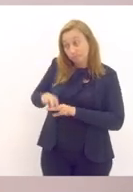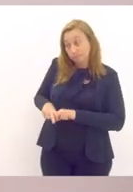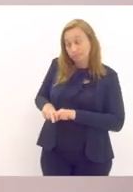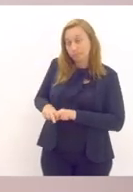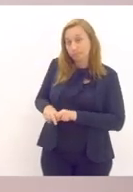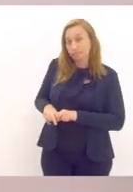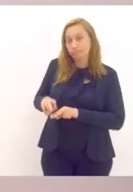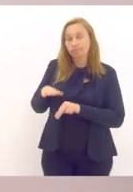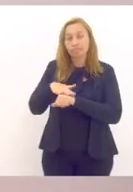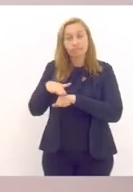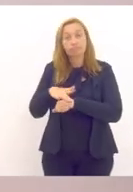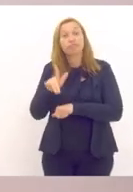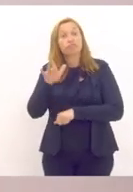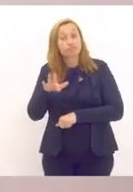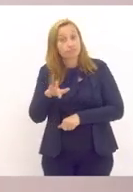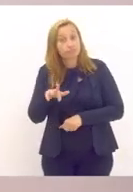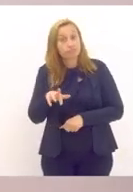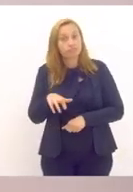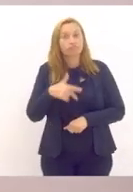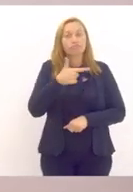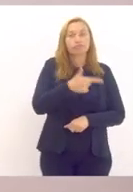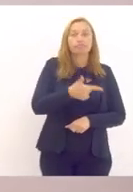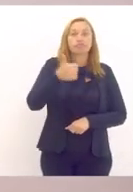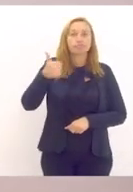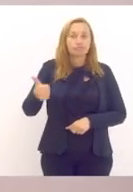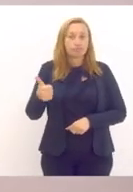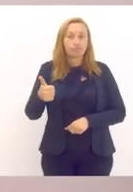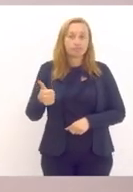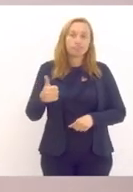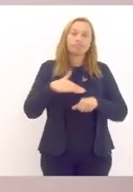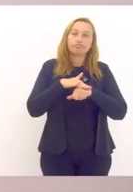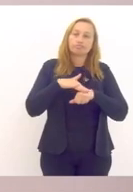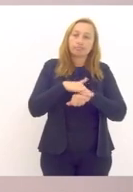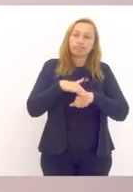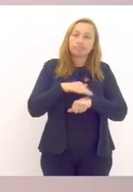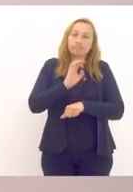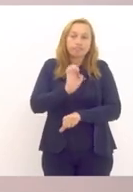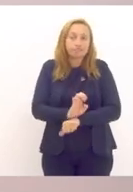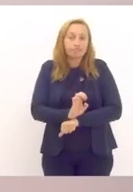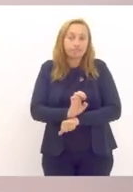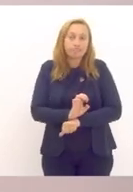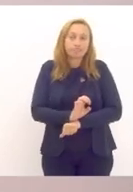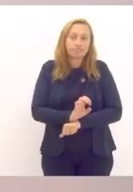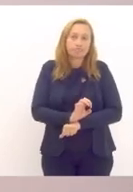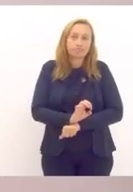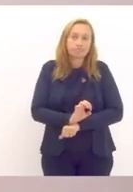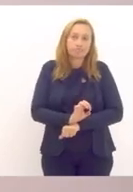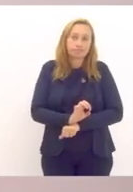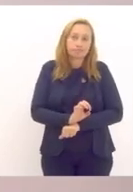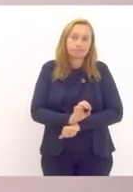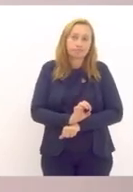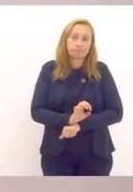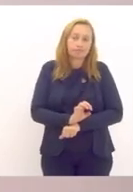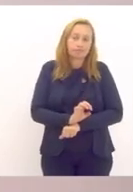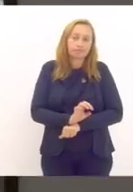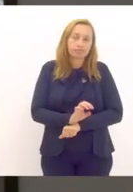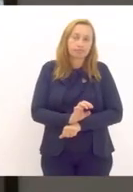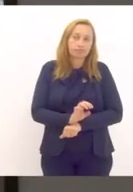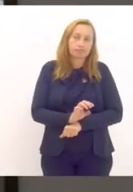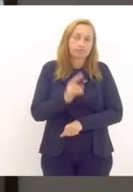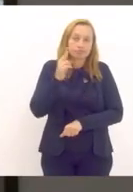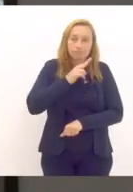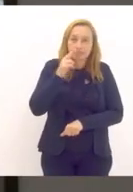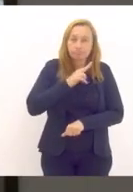conversa diferente que foi feita em 21, porque é uma conversa num estado que você não está em emergência, com